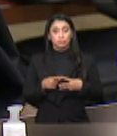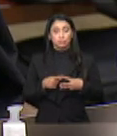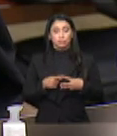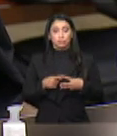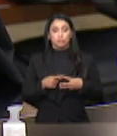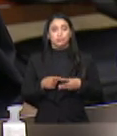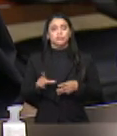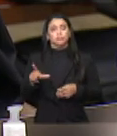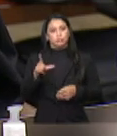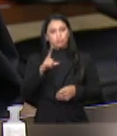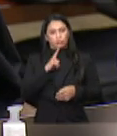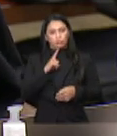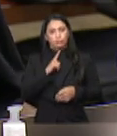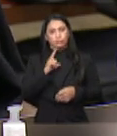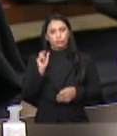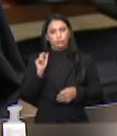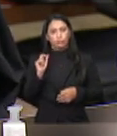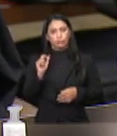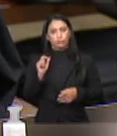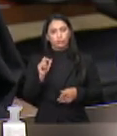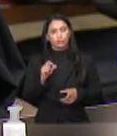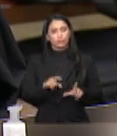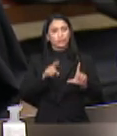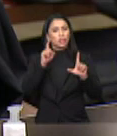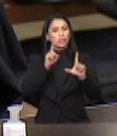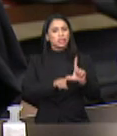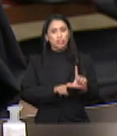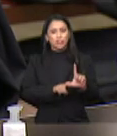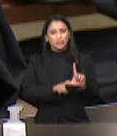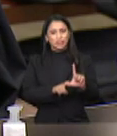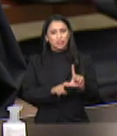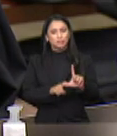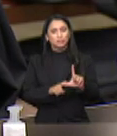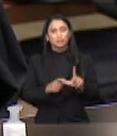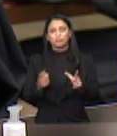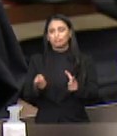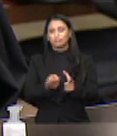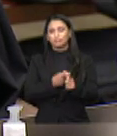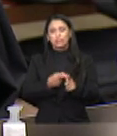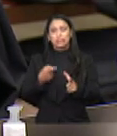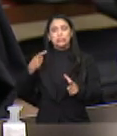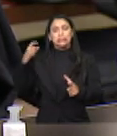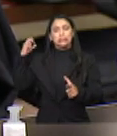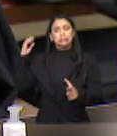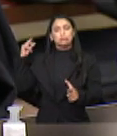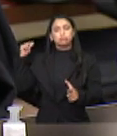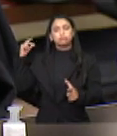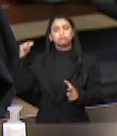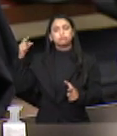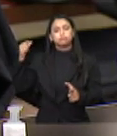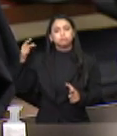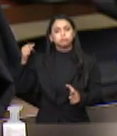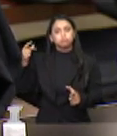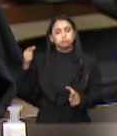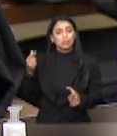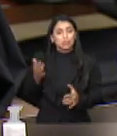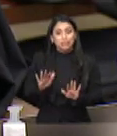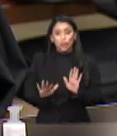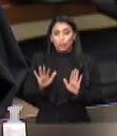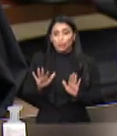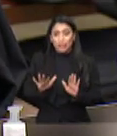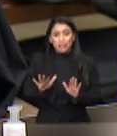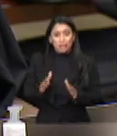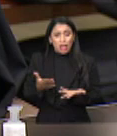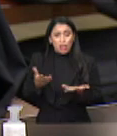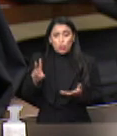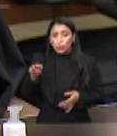a existência de uma dívida histórica, talvez impagável, em relação às